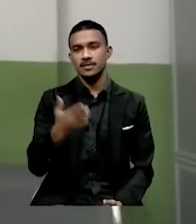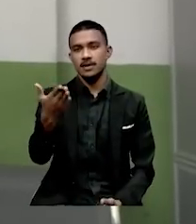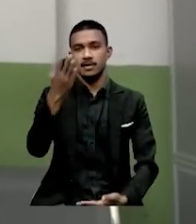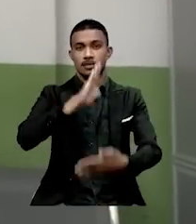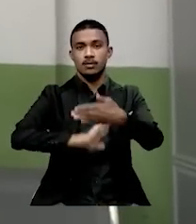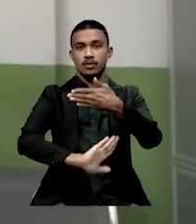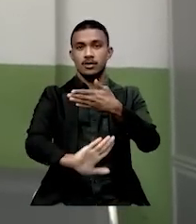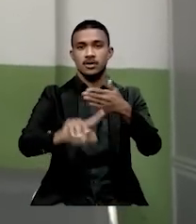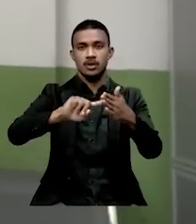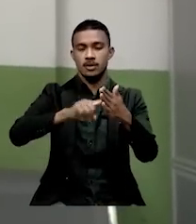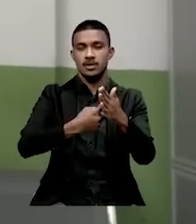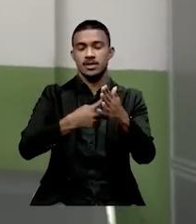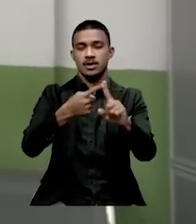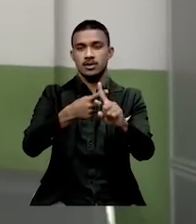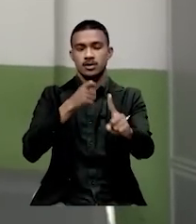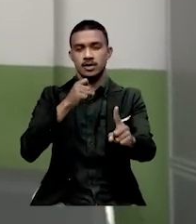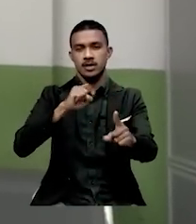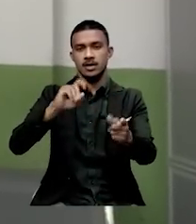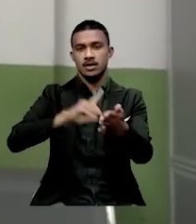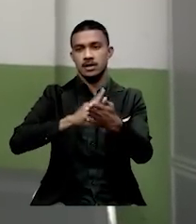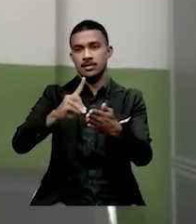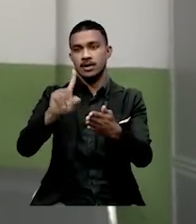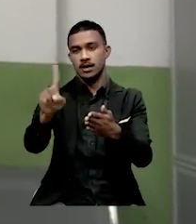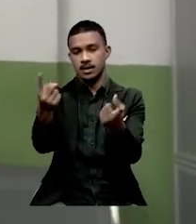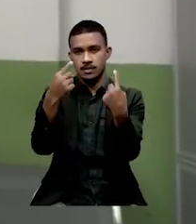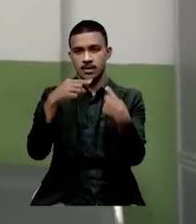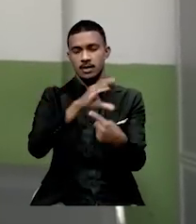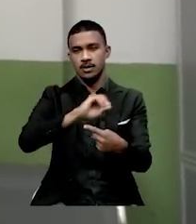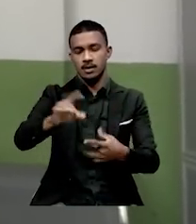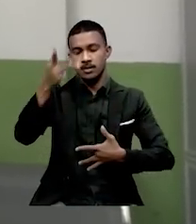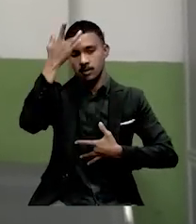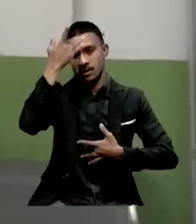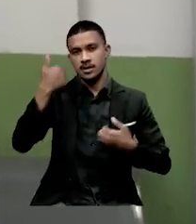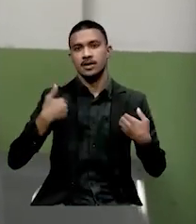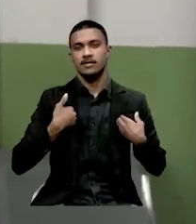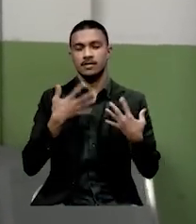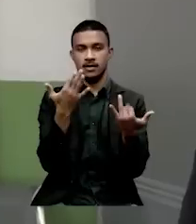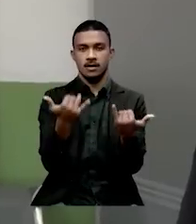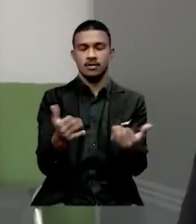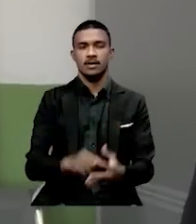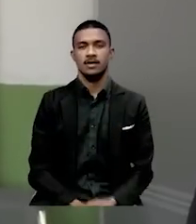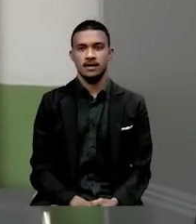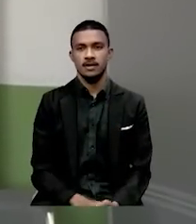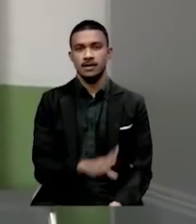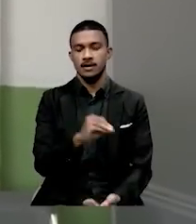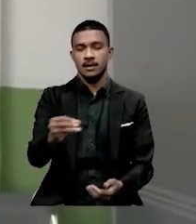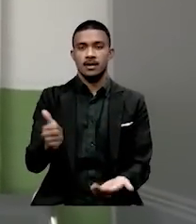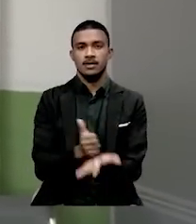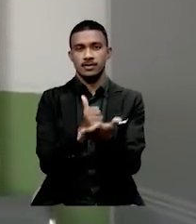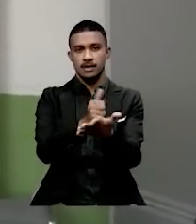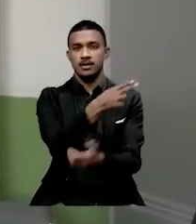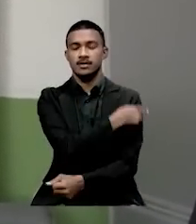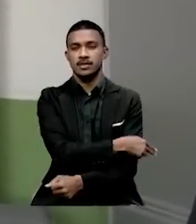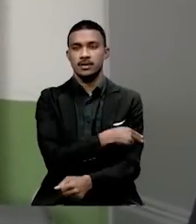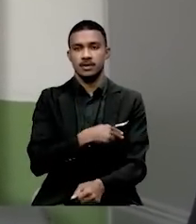começou si semana ida mai ne, começa ni Morris ni ia na, to agora ne, tratamento e hospital giro